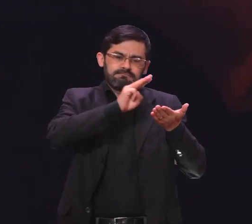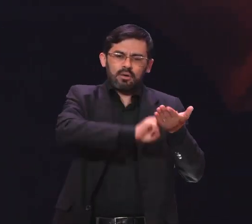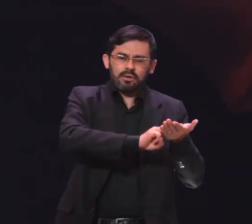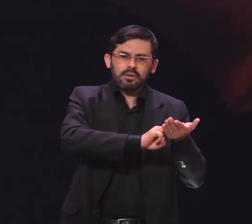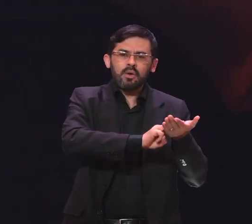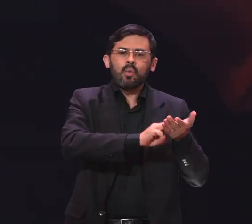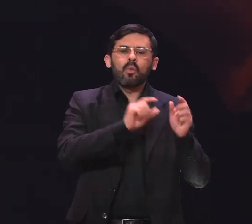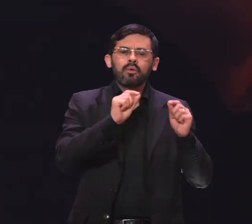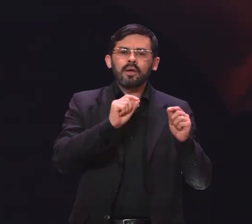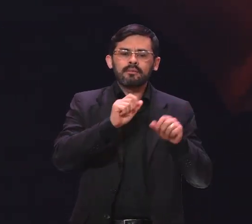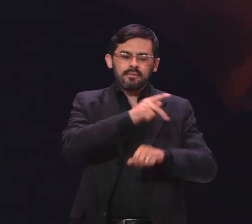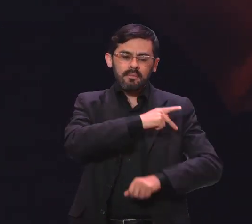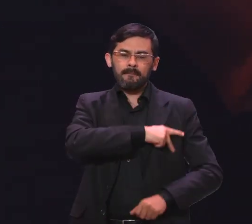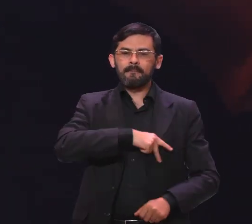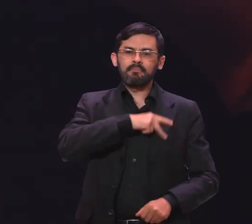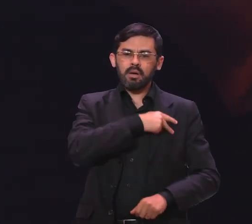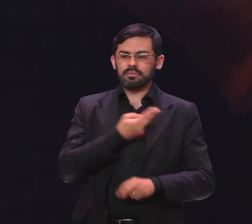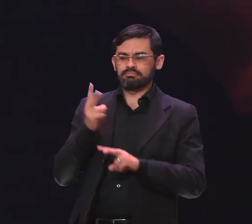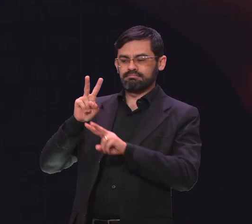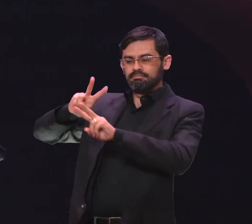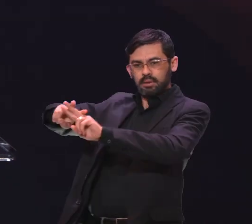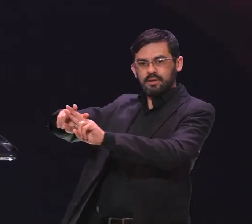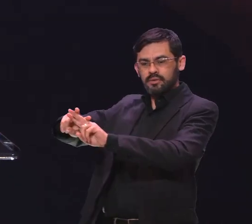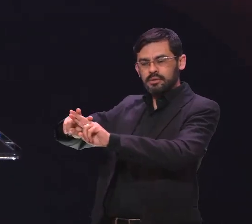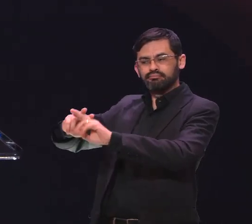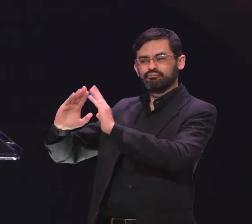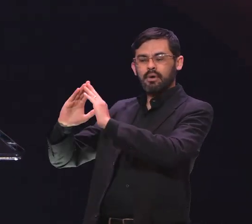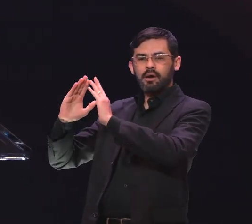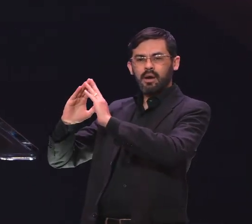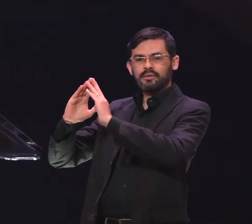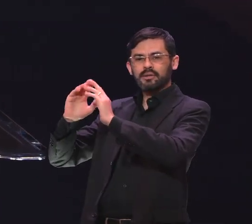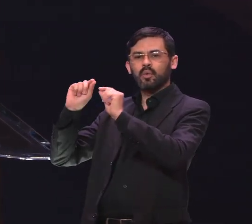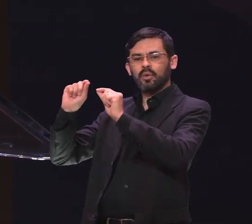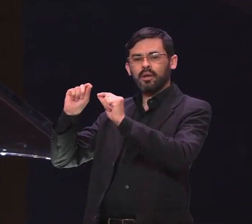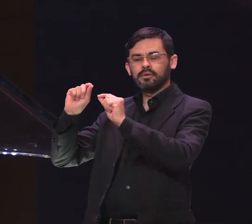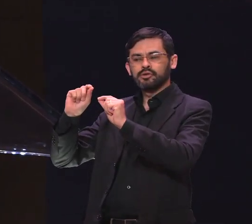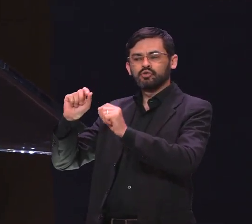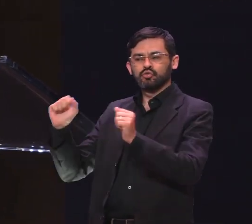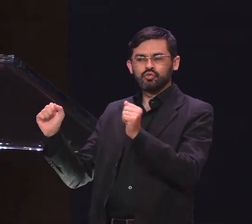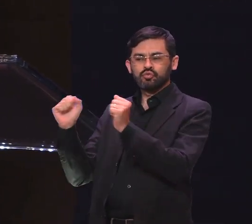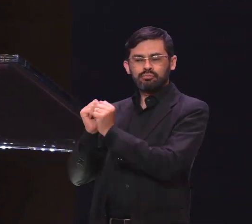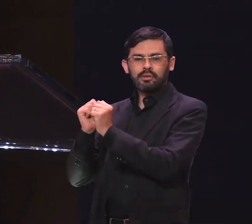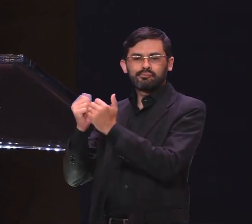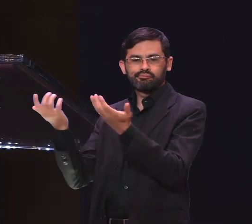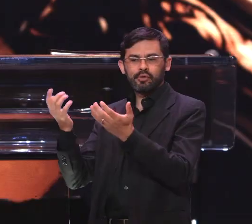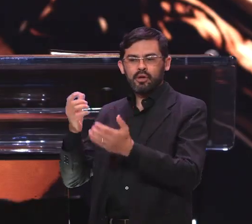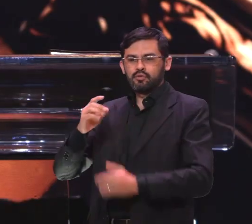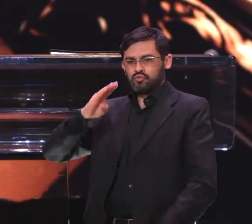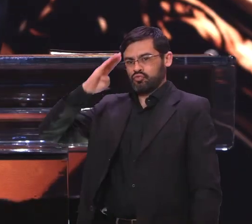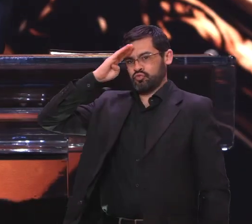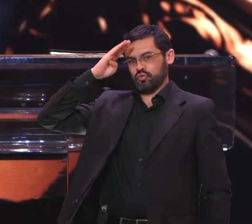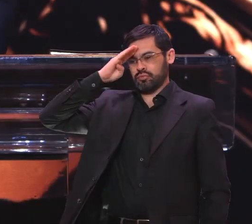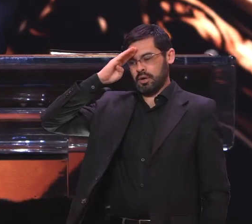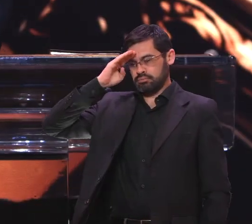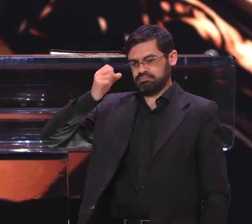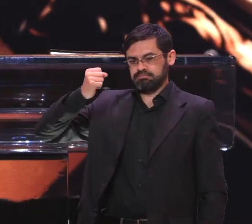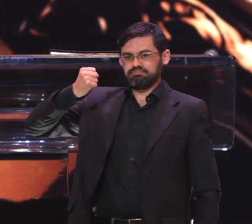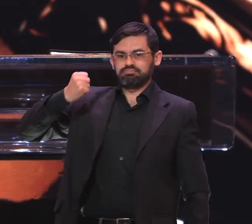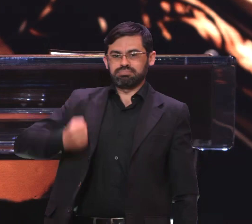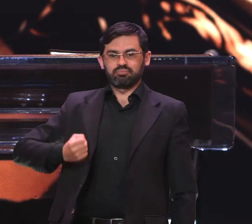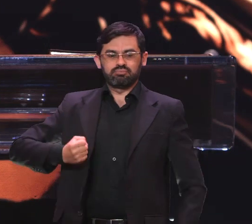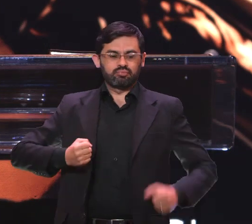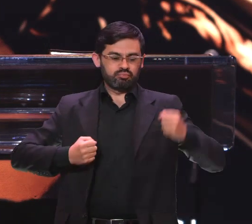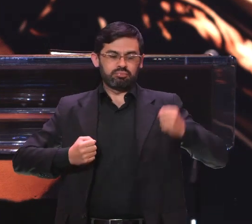está numa prisão domiciliar em Roma, algemado a guardas pretorianos, que guardavam em turno de 6 em 6